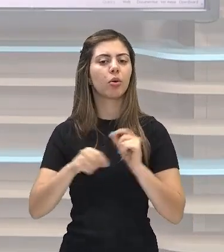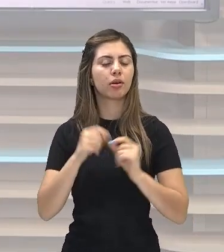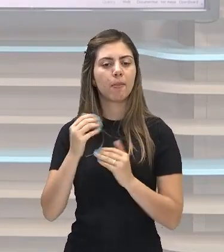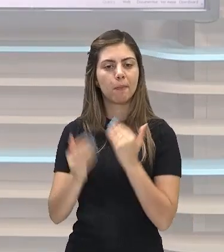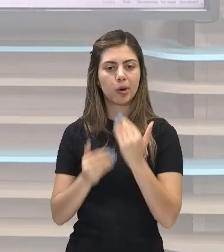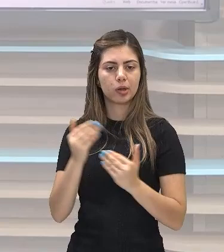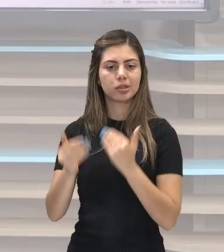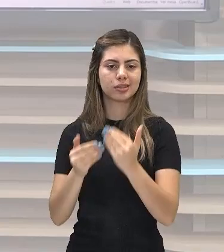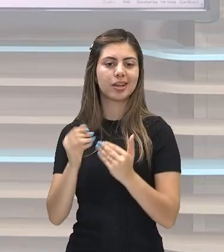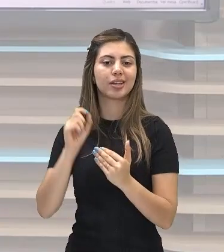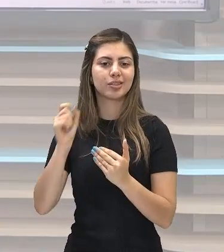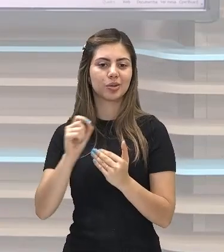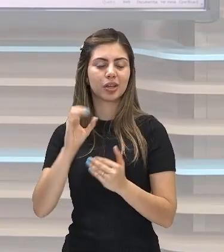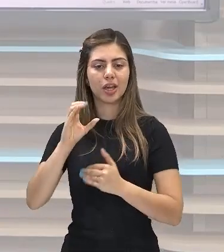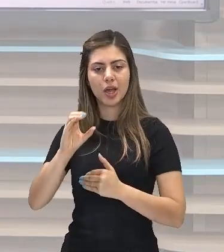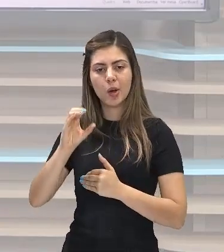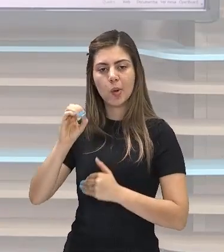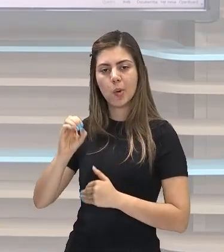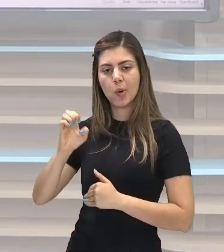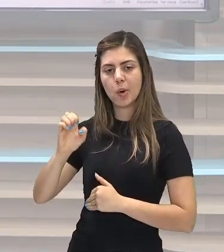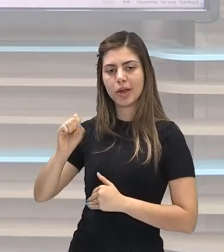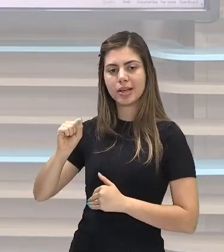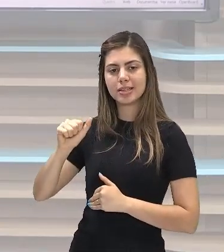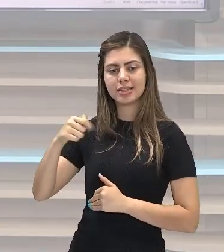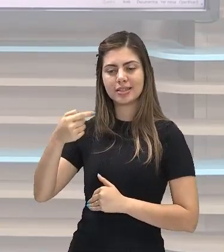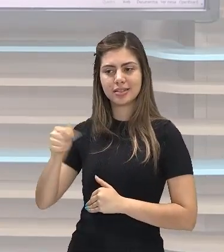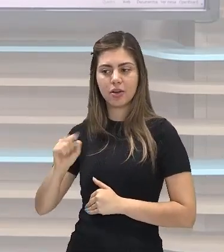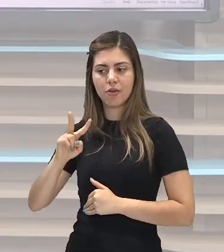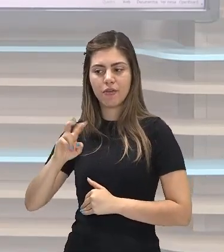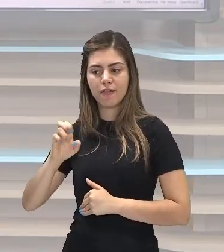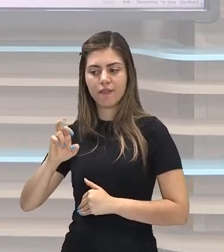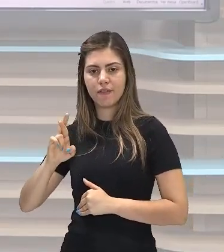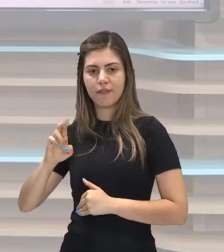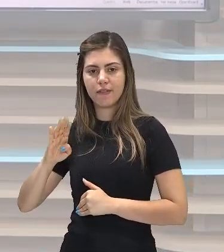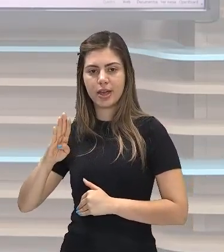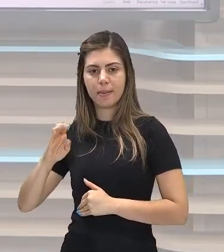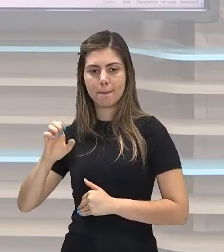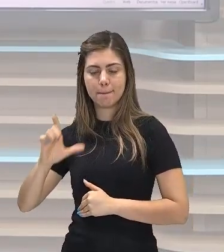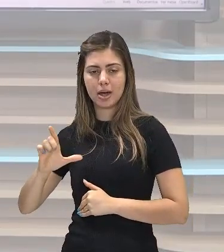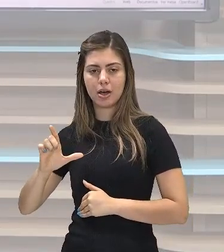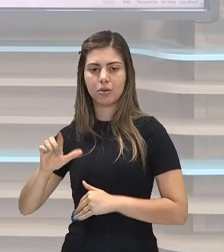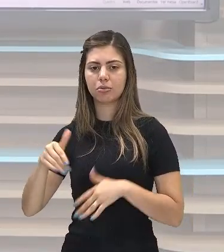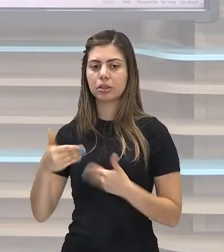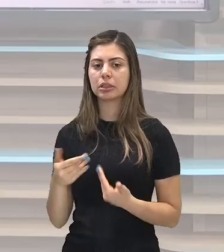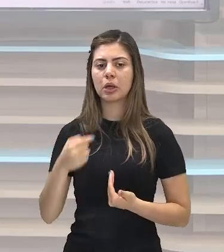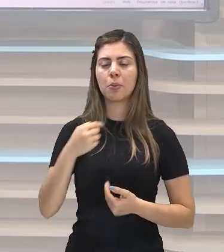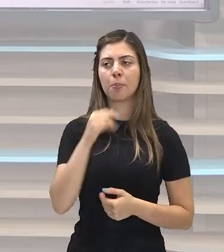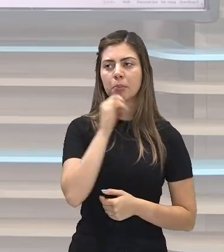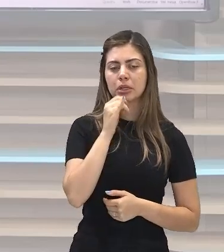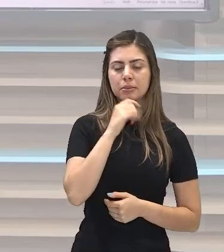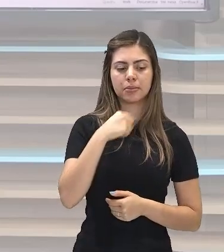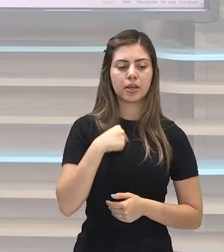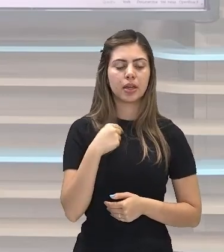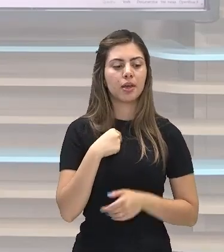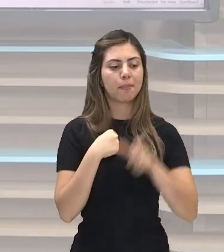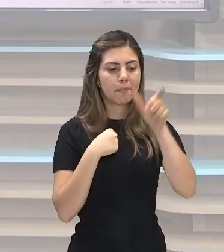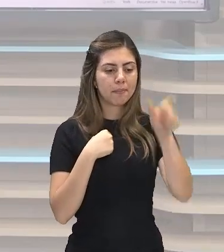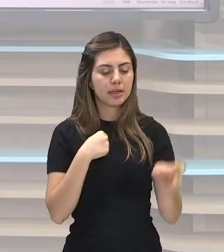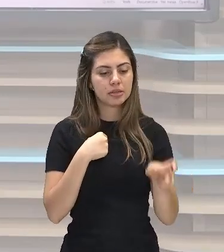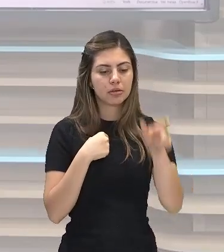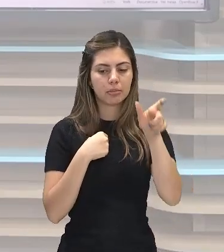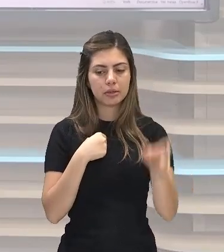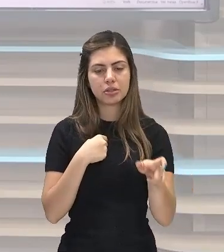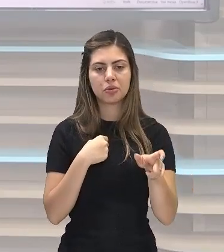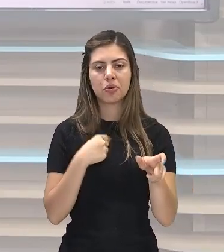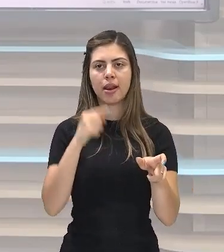coesão verbal. Isso mesmo, coesão verbal, né? Em vez de você ficar ali repetindo um sujeito de